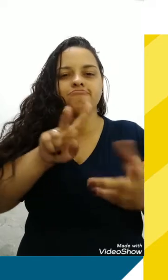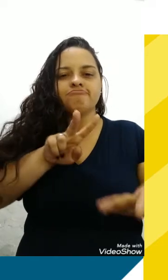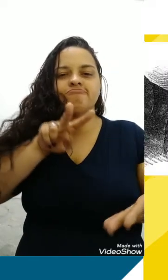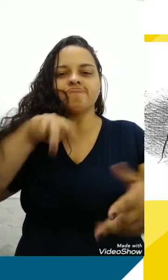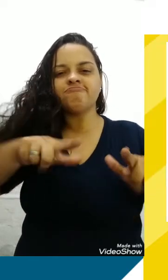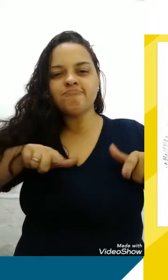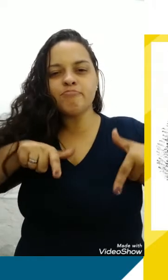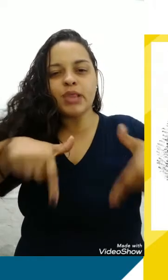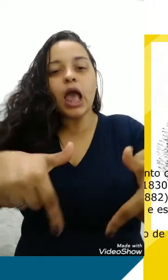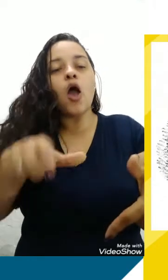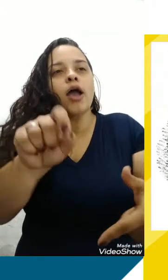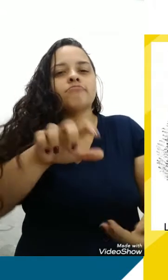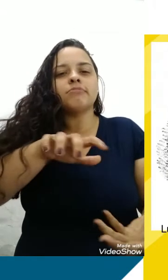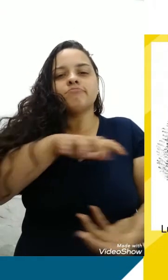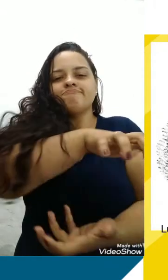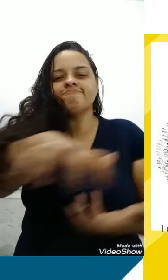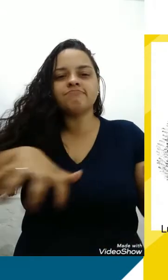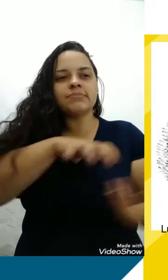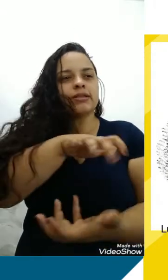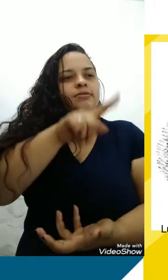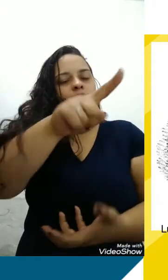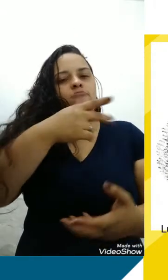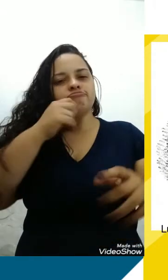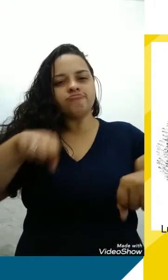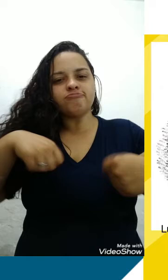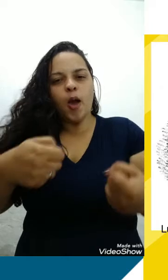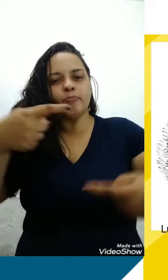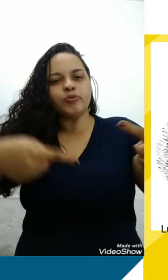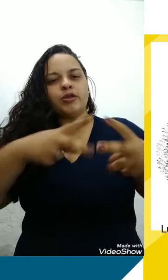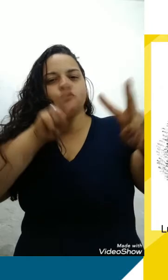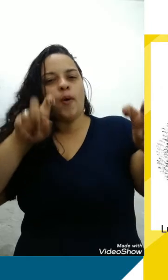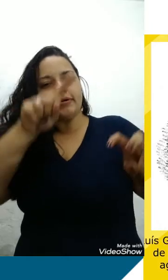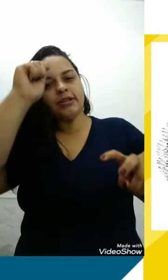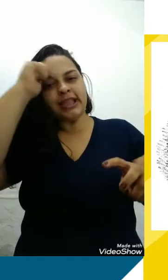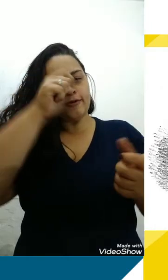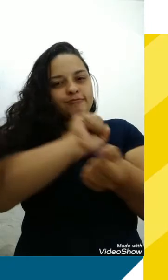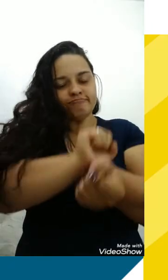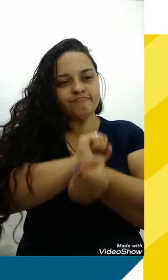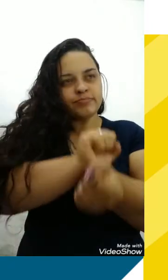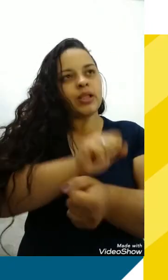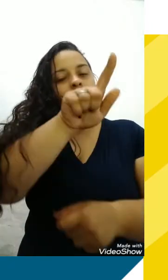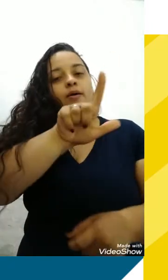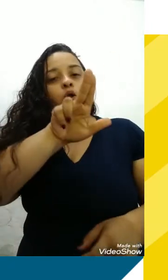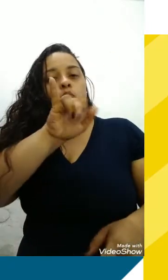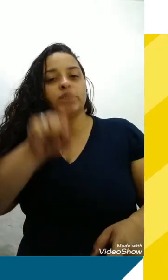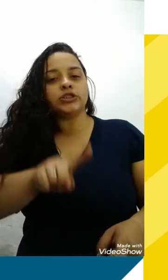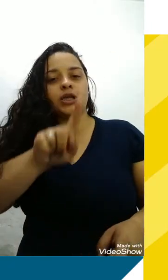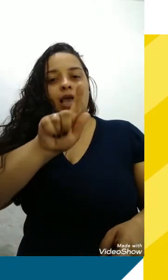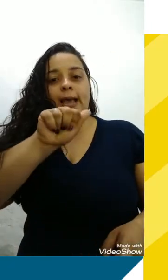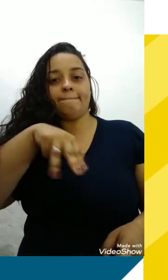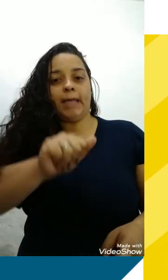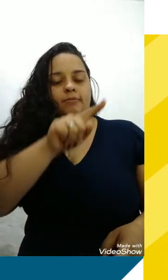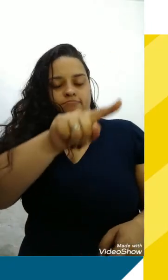movimento abolicionista, como foi o caso do líder, jornalista e poeta Luiz Gama. Mas a verdade é que foram muitas as formas de